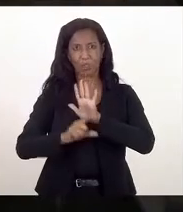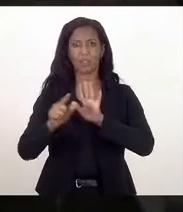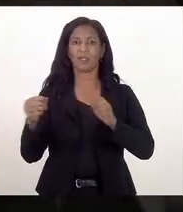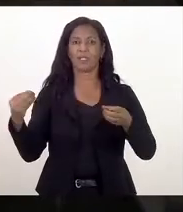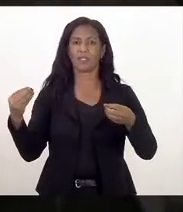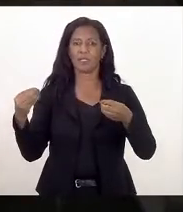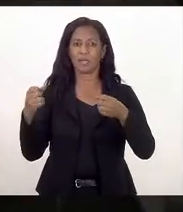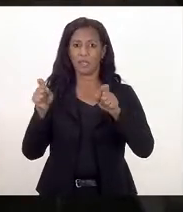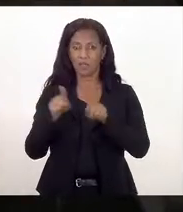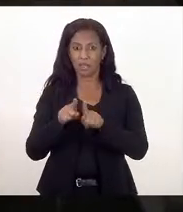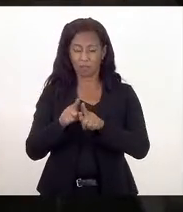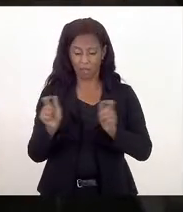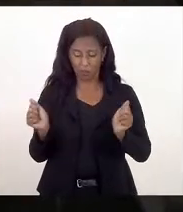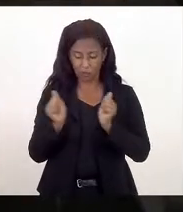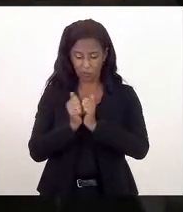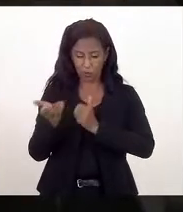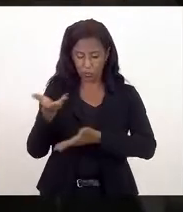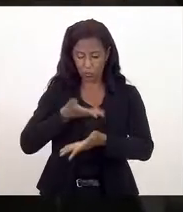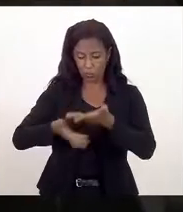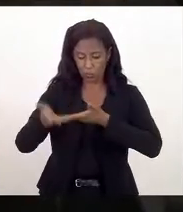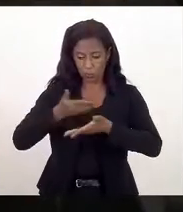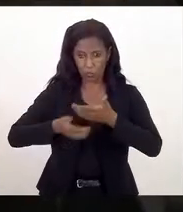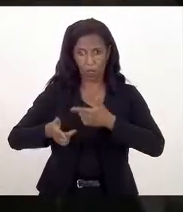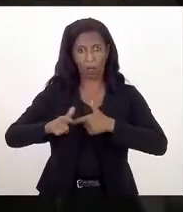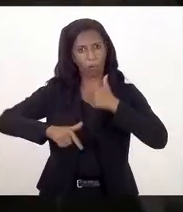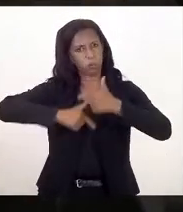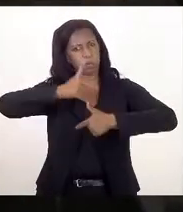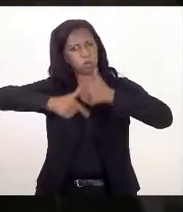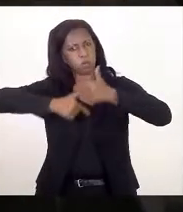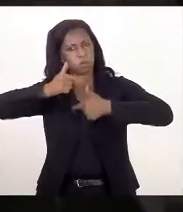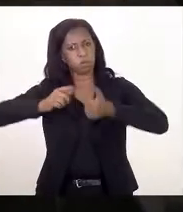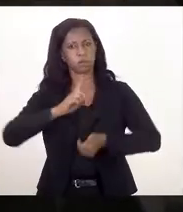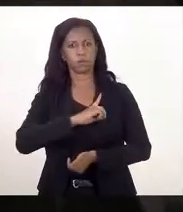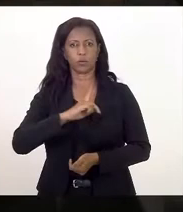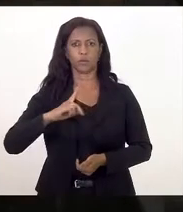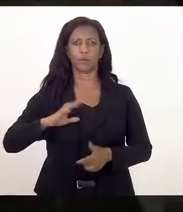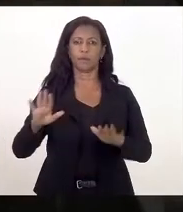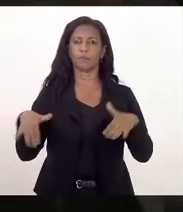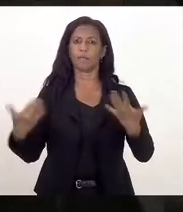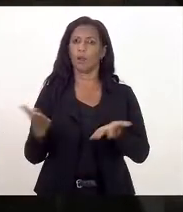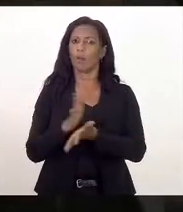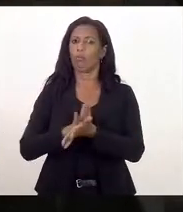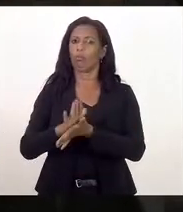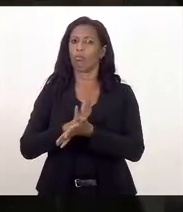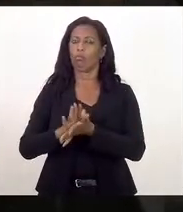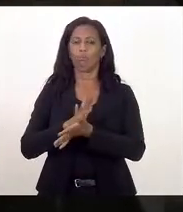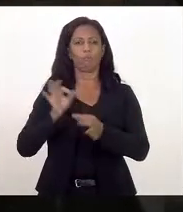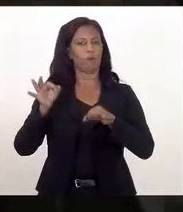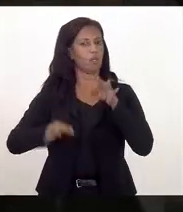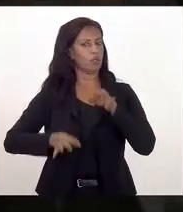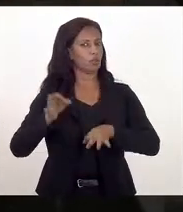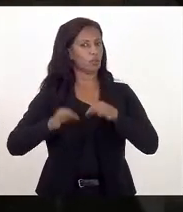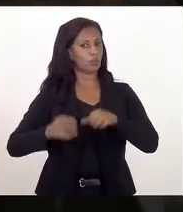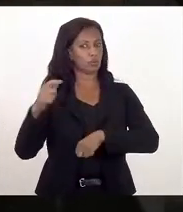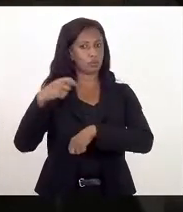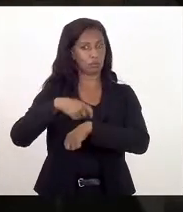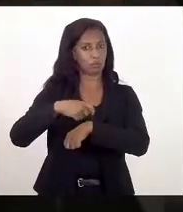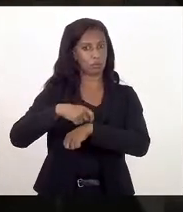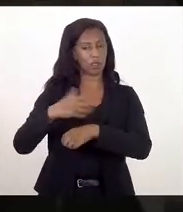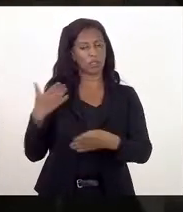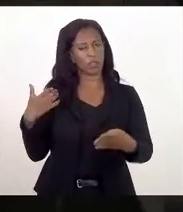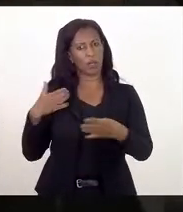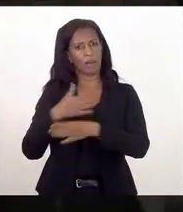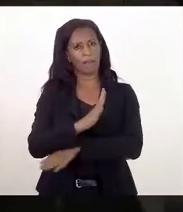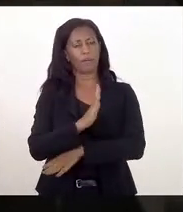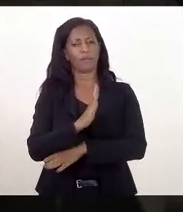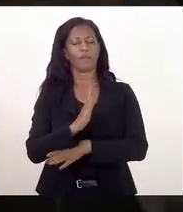acredito ser combativa da Defensoria Pública. Então, nada mais justo e honesto do que nesse momento a gente aprovar